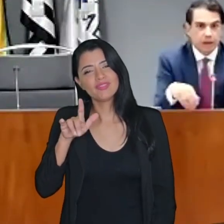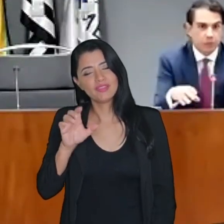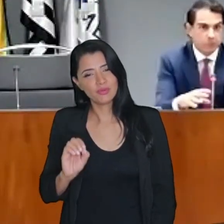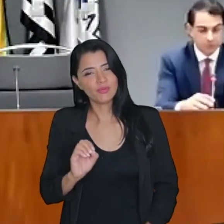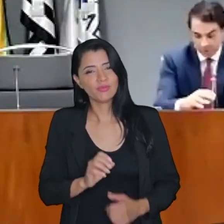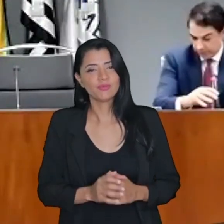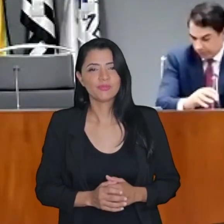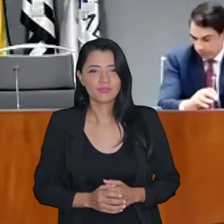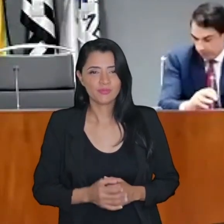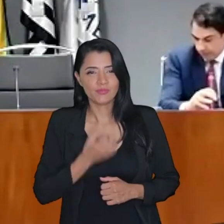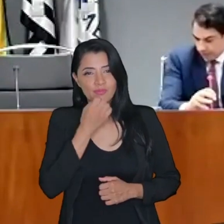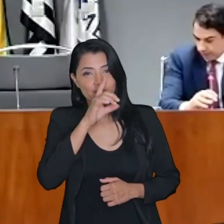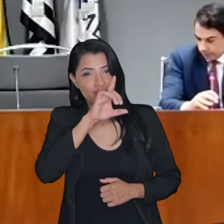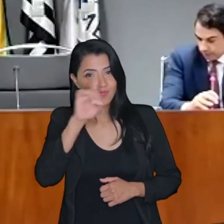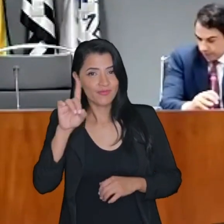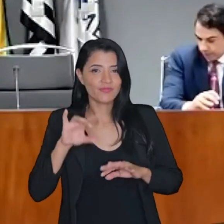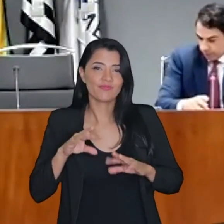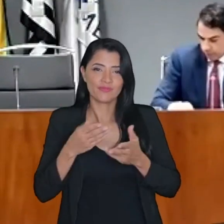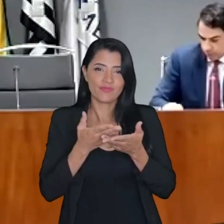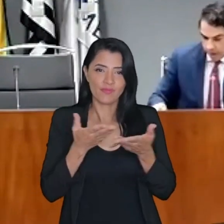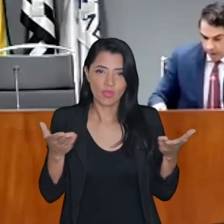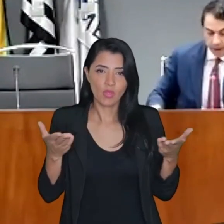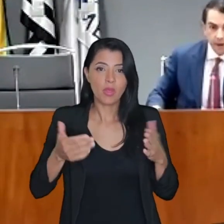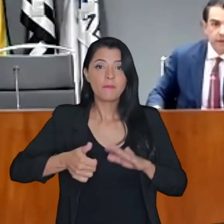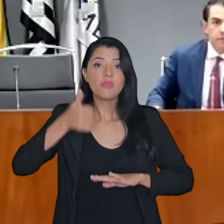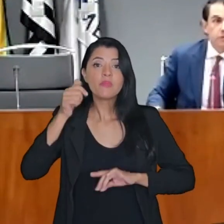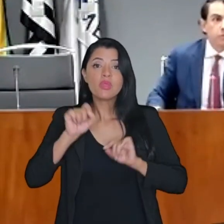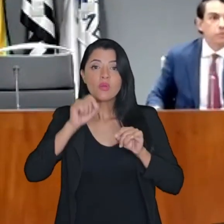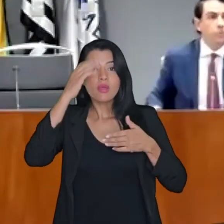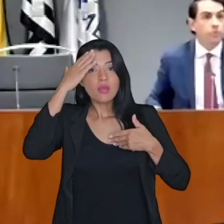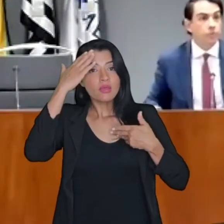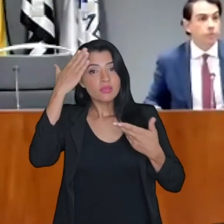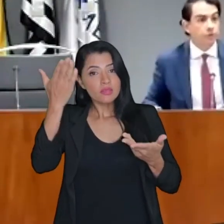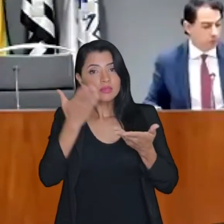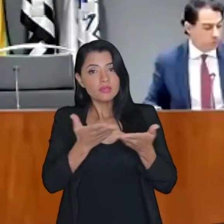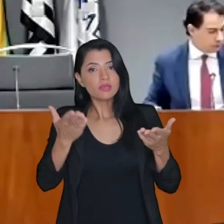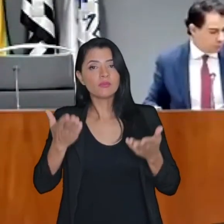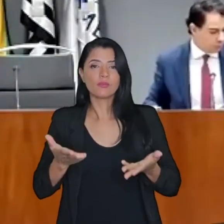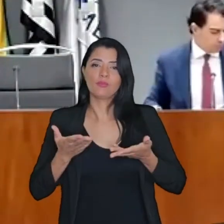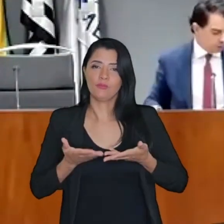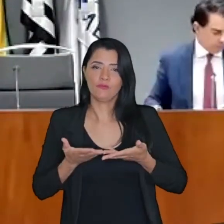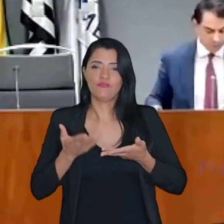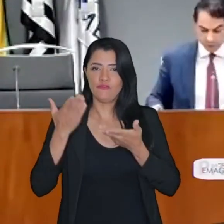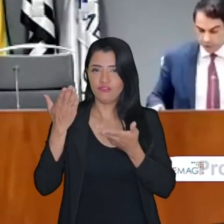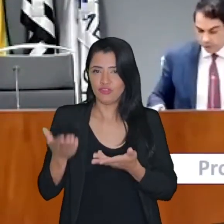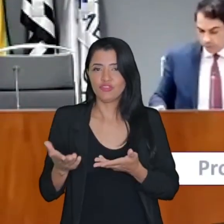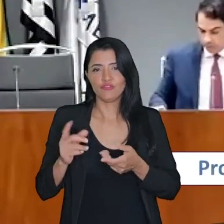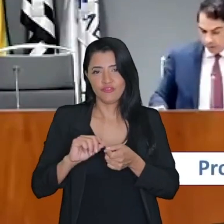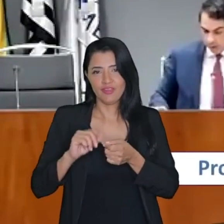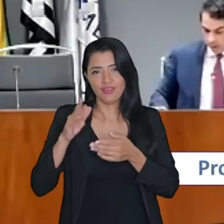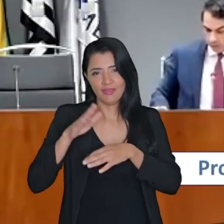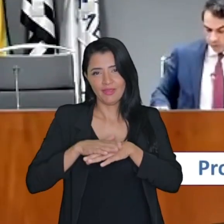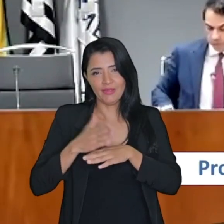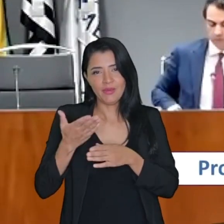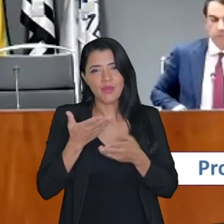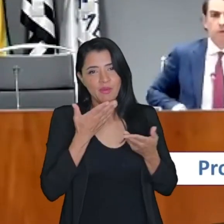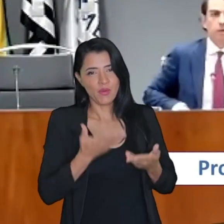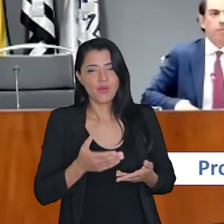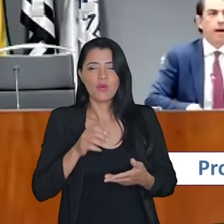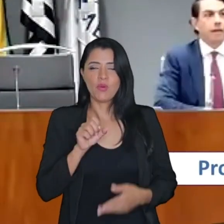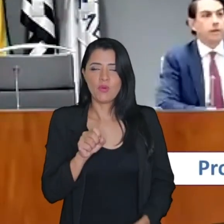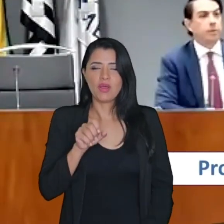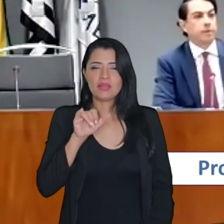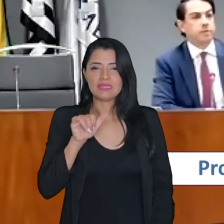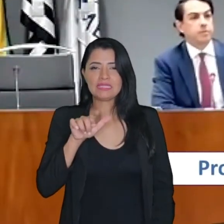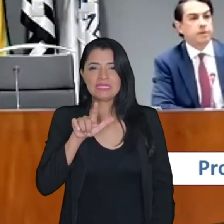Bom dia a todos e a todas. Eu queria, em primeiro lugar, agradecer o convite, o gentil convite que me foi dirigido pela doutora Silvia Mello